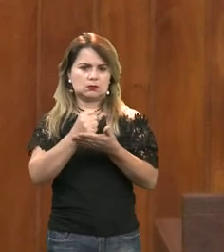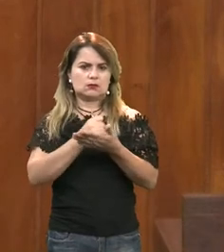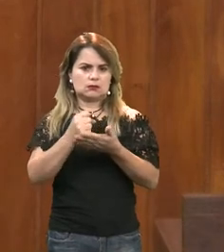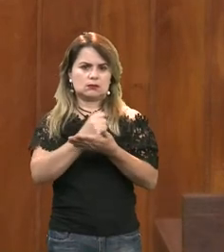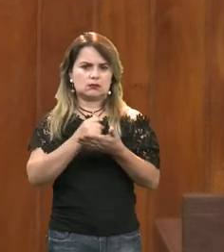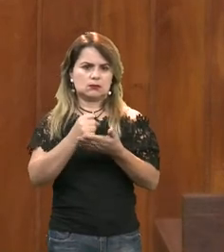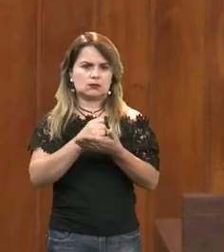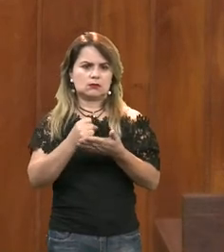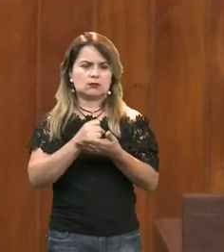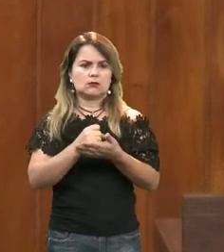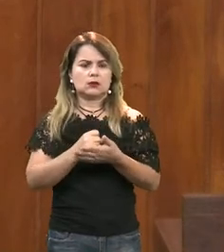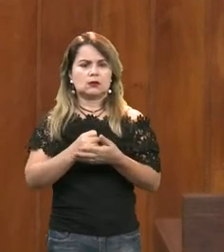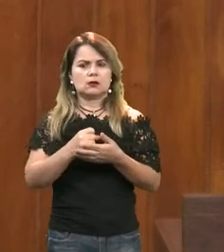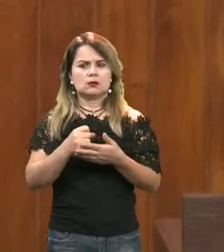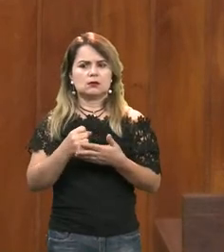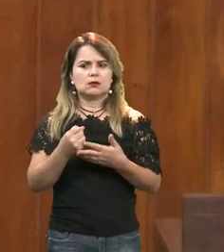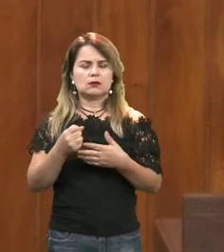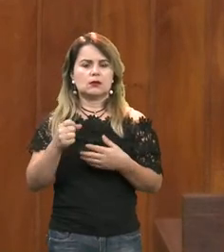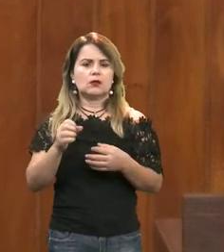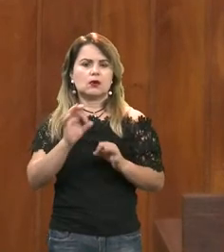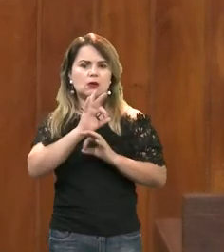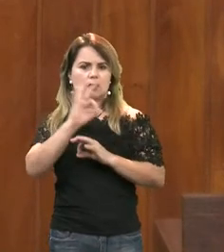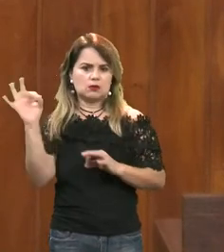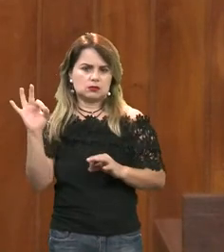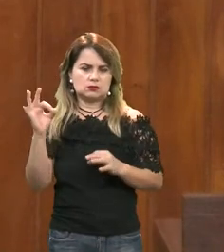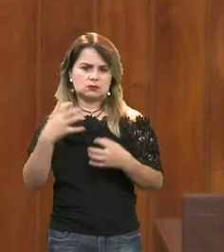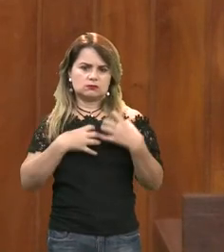chamado 5-HT1A, ele é ótimo para a ansiedade.